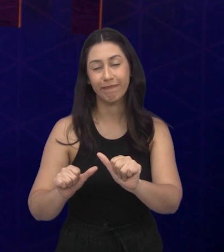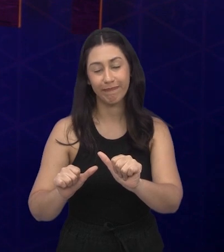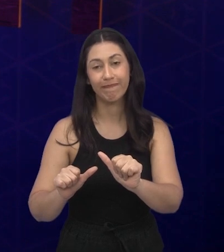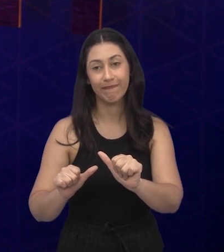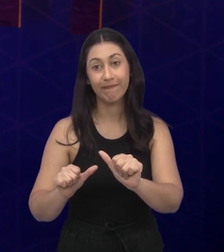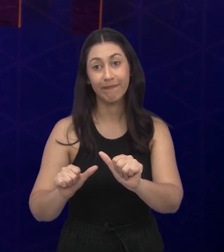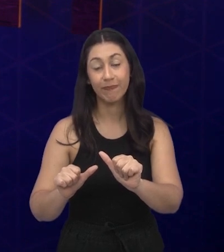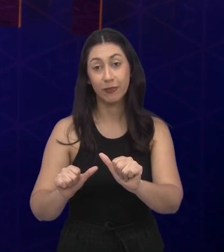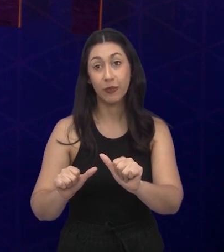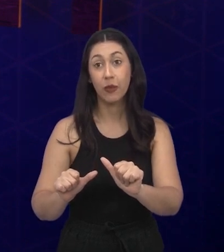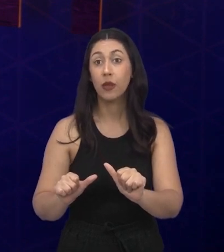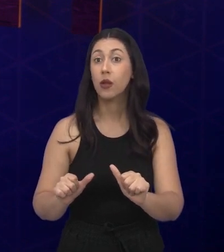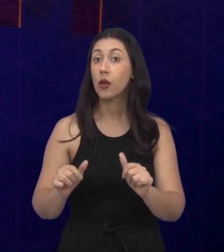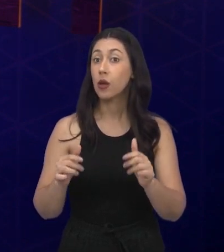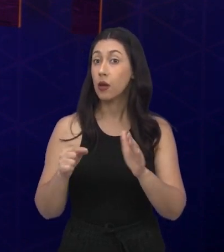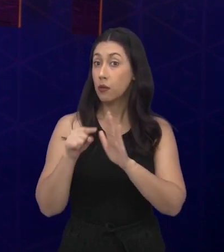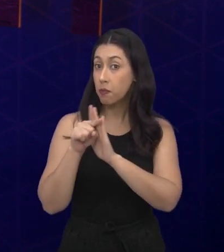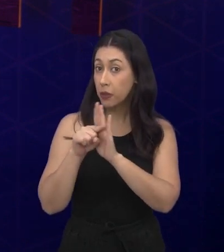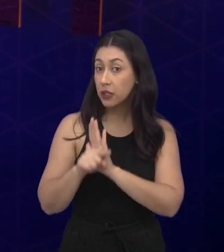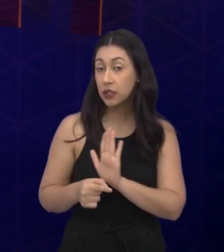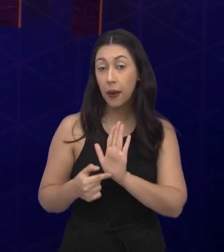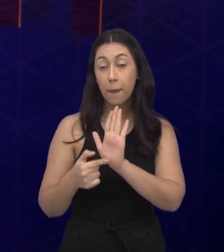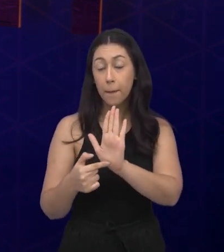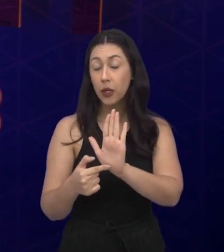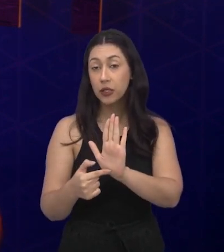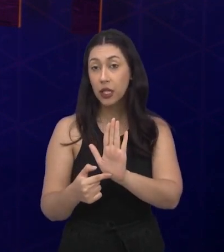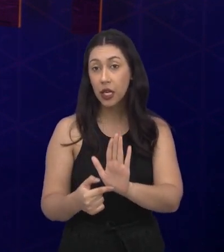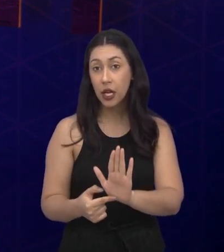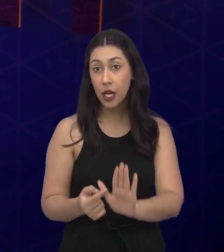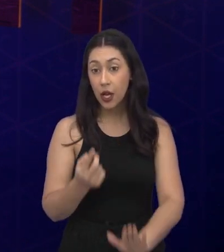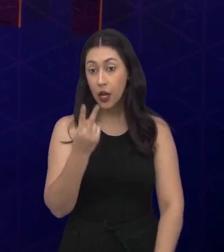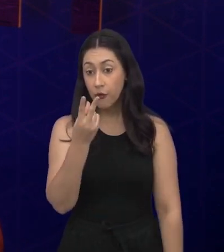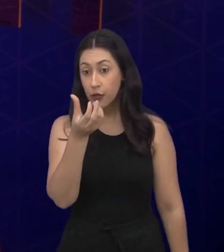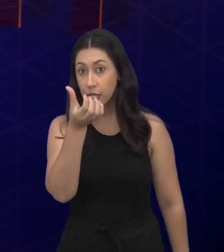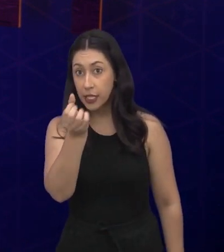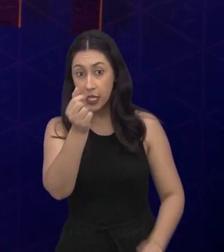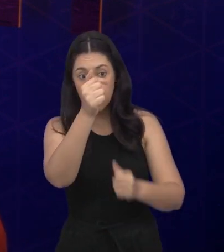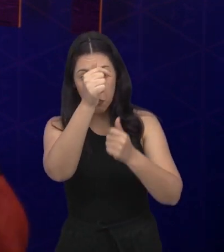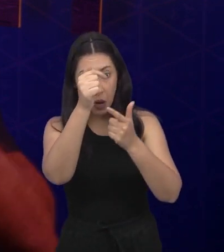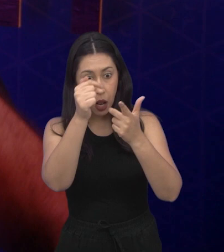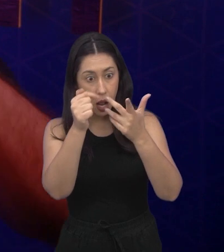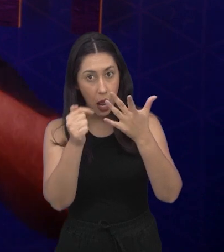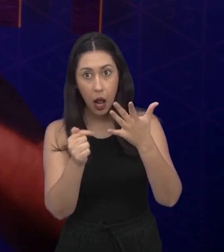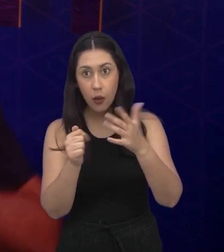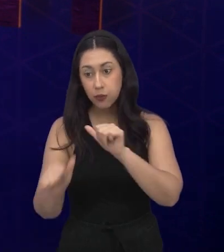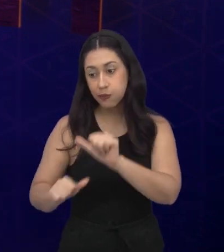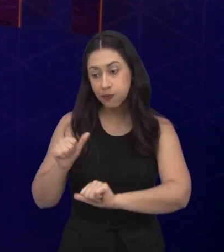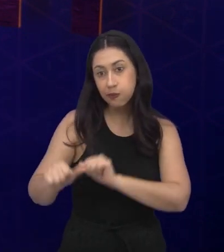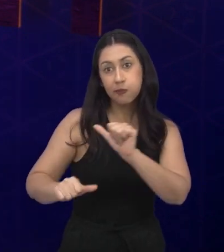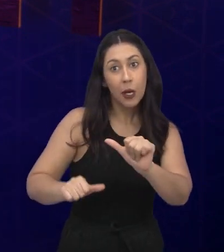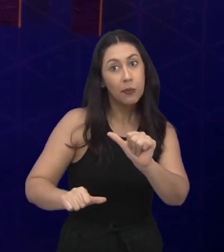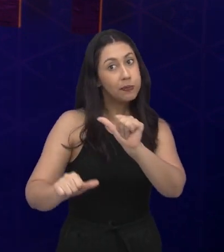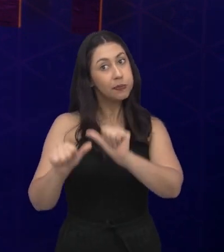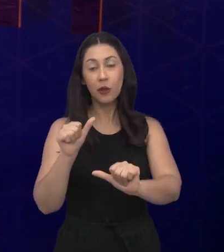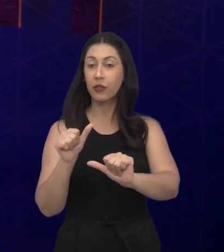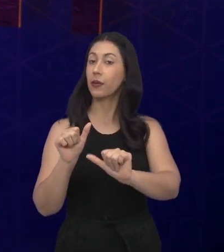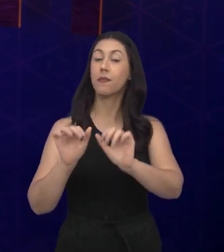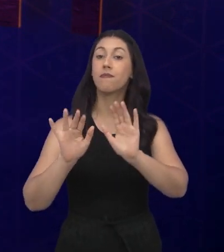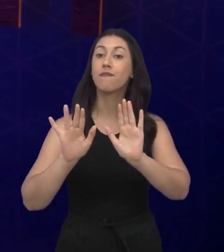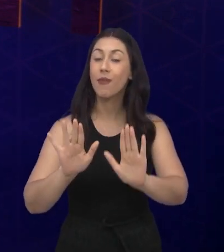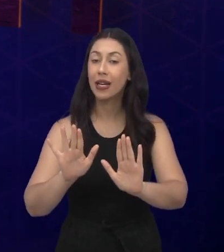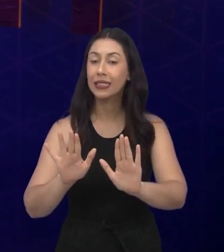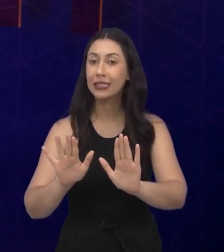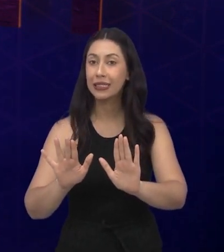global. A maior parte dos estudos fala aí em 26 pontos de não retorno, mas 5 deles